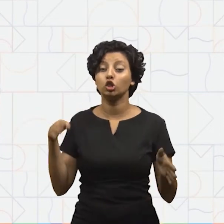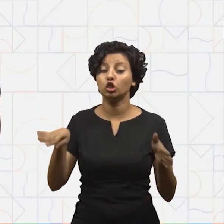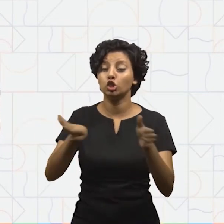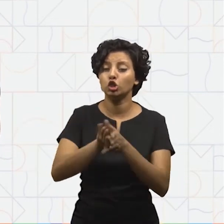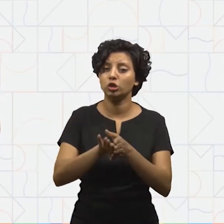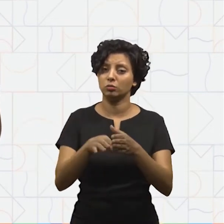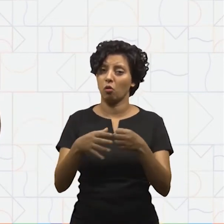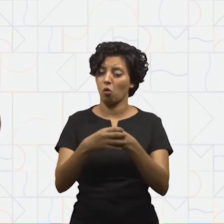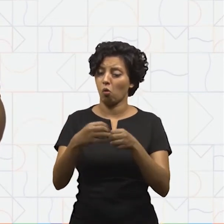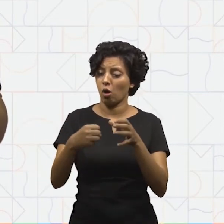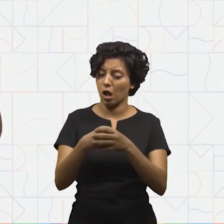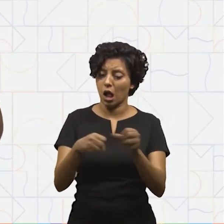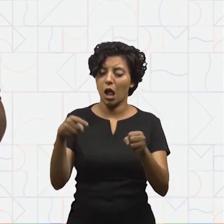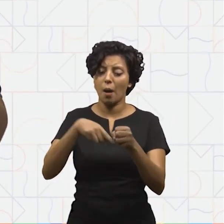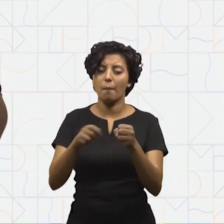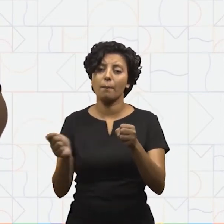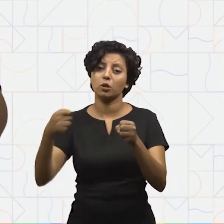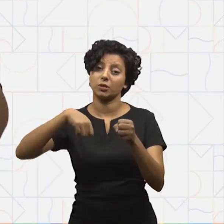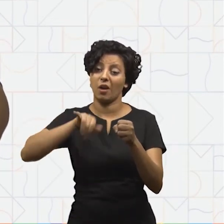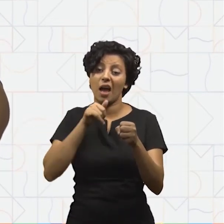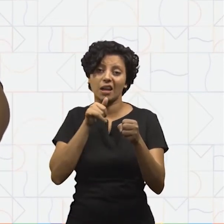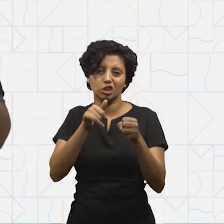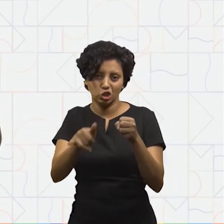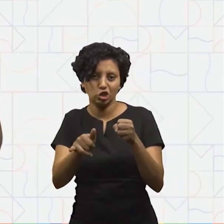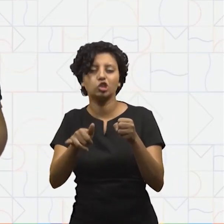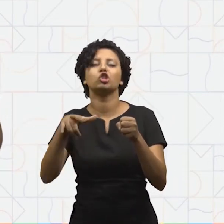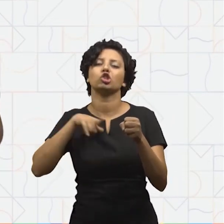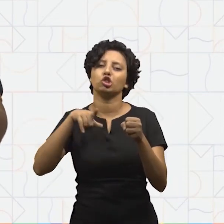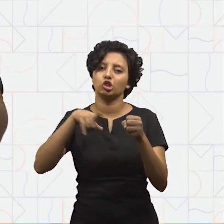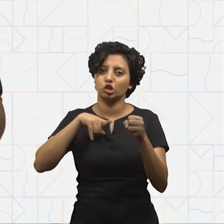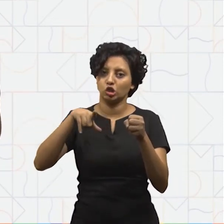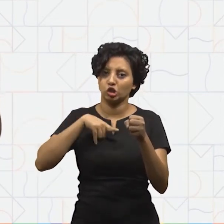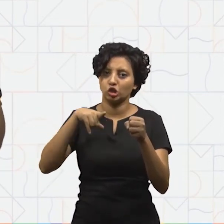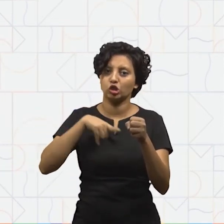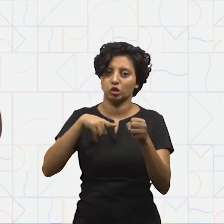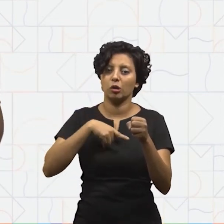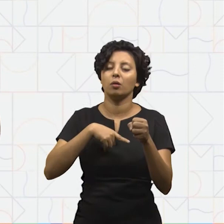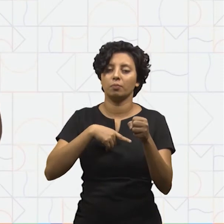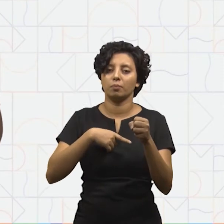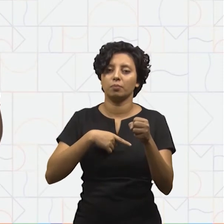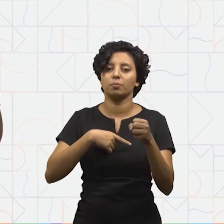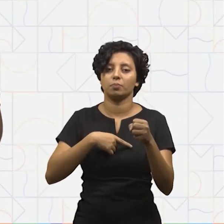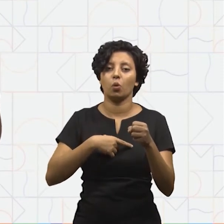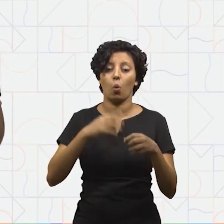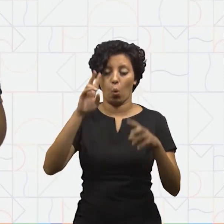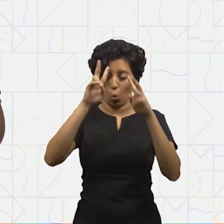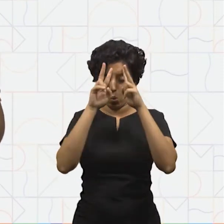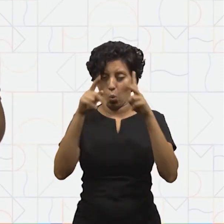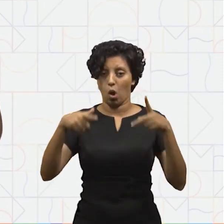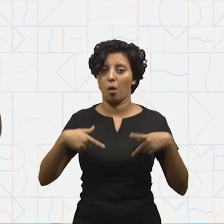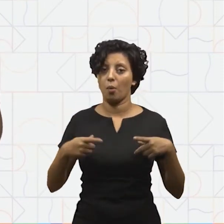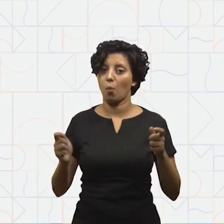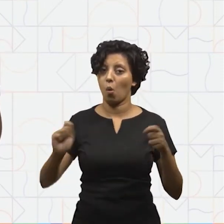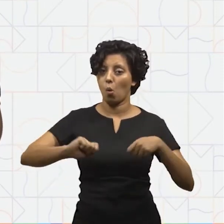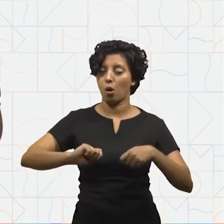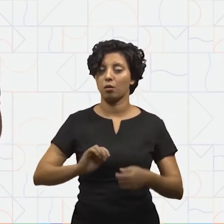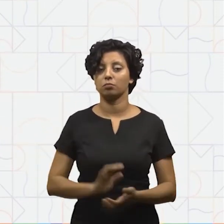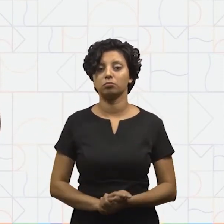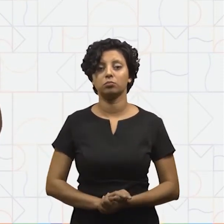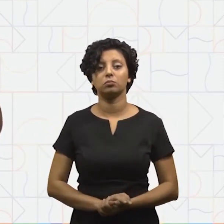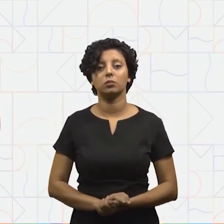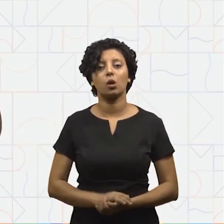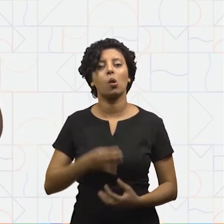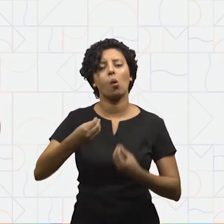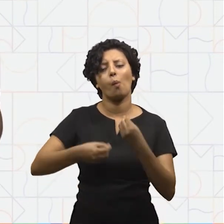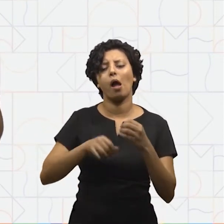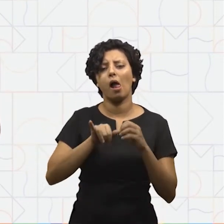células para que elas possam gerar a energia que é necessária ao funcionamento do nosso corpo. Mas ao gerarem energia,